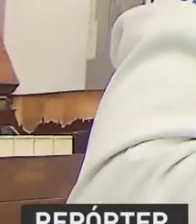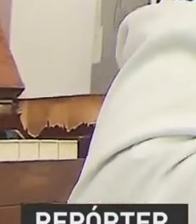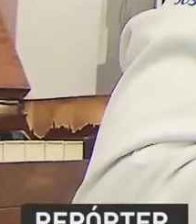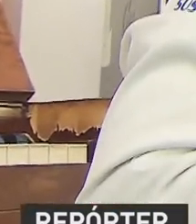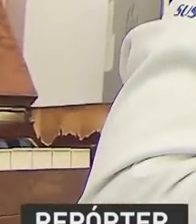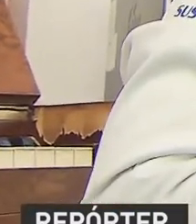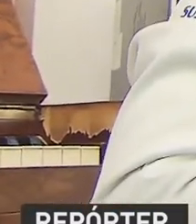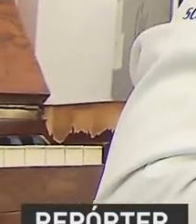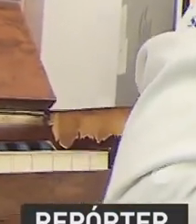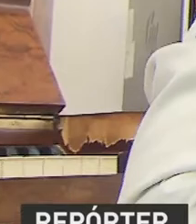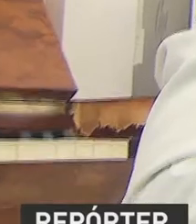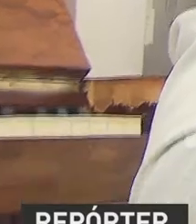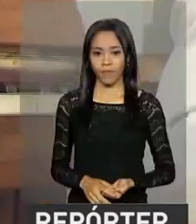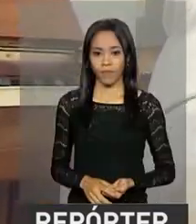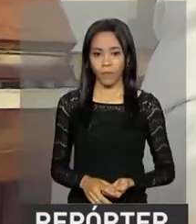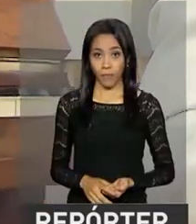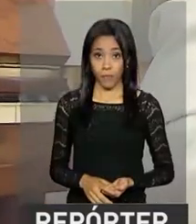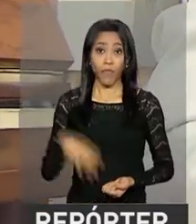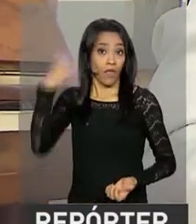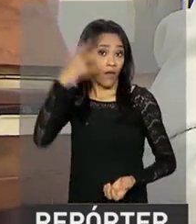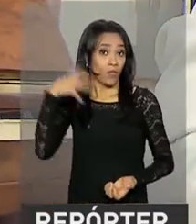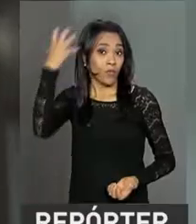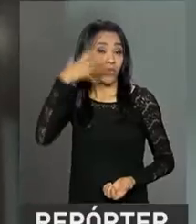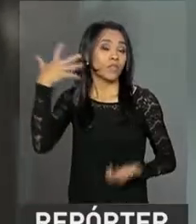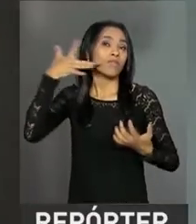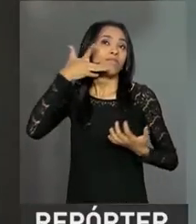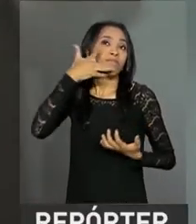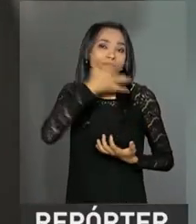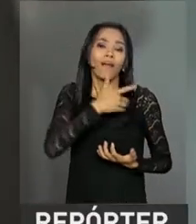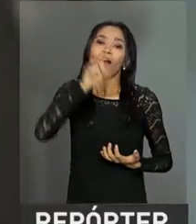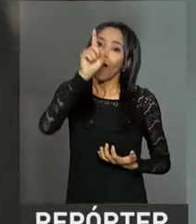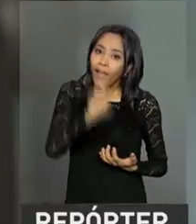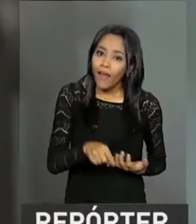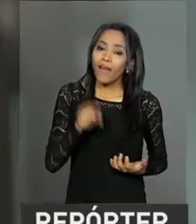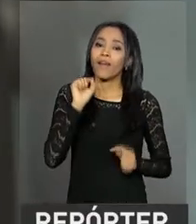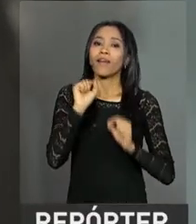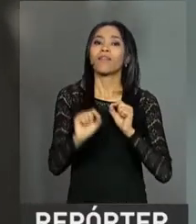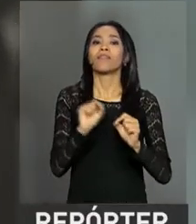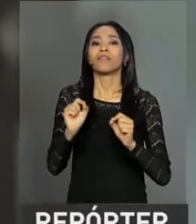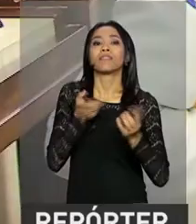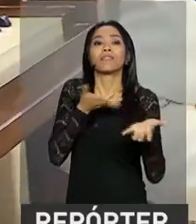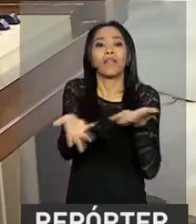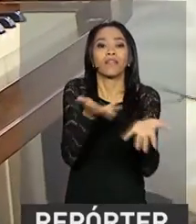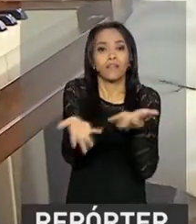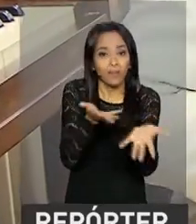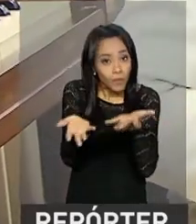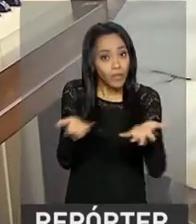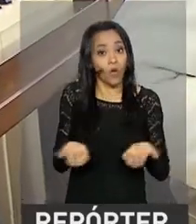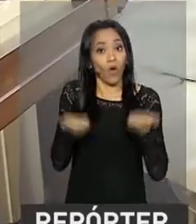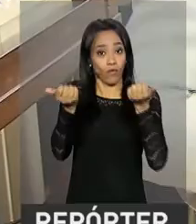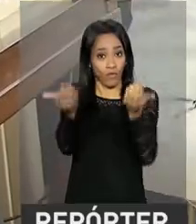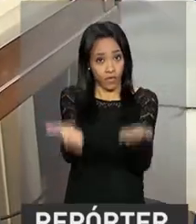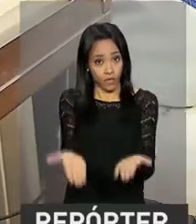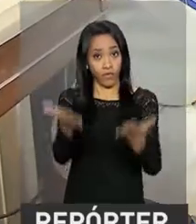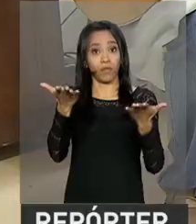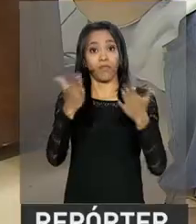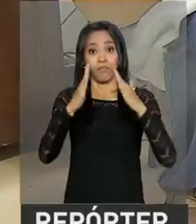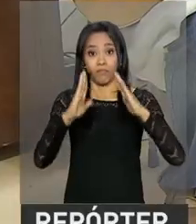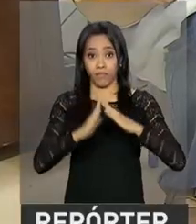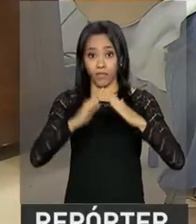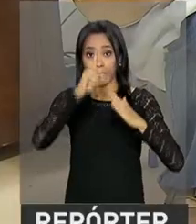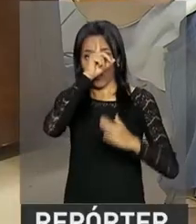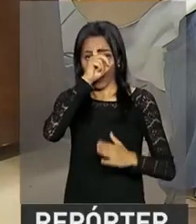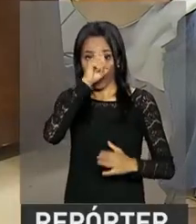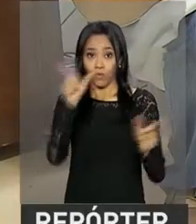meu a musicoterapia é apenas um dos tratamentos ditos alternativos estão sendo ofertados pelo sistema único de saúde